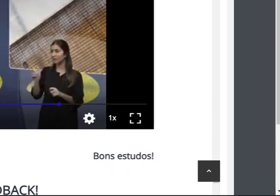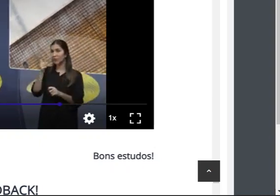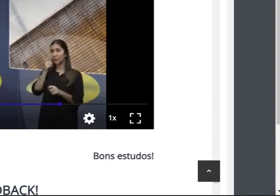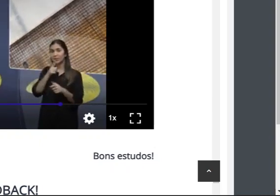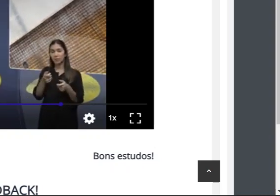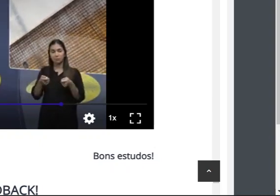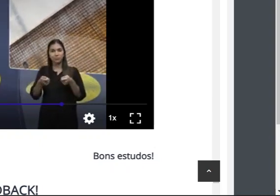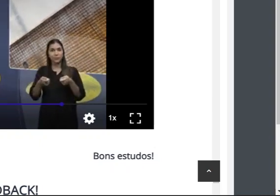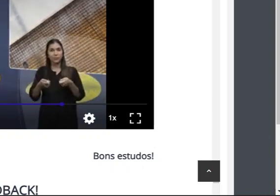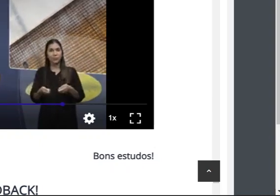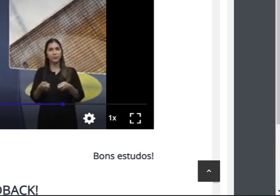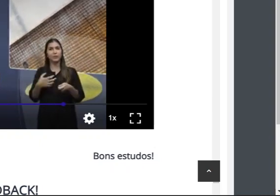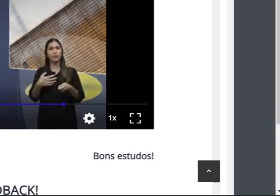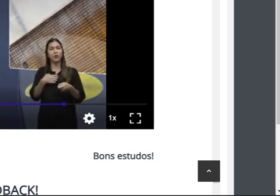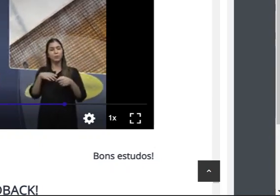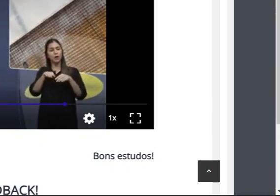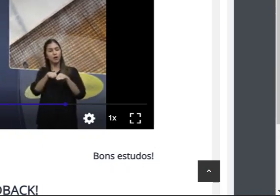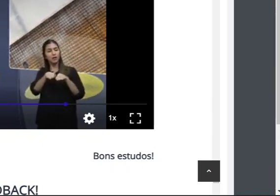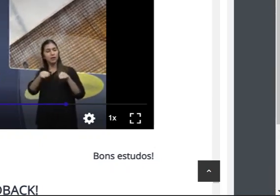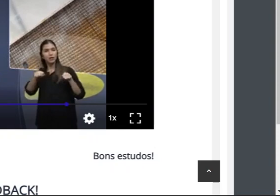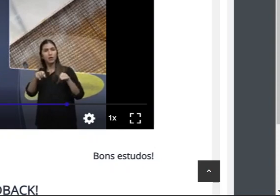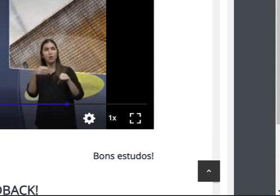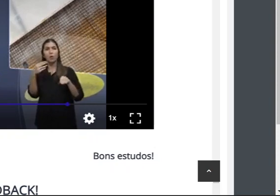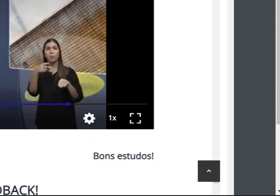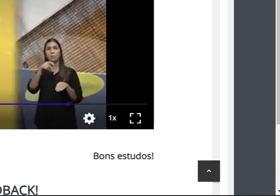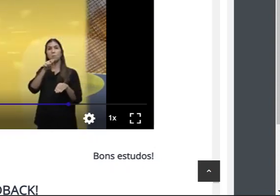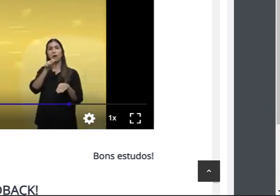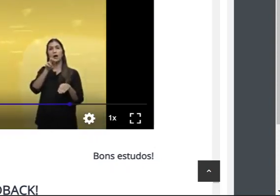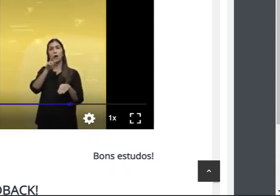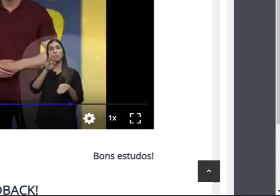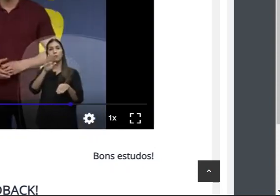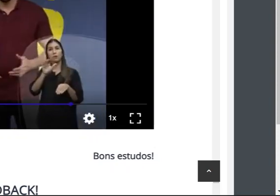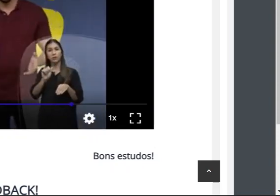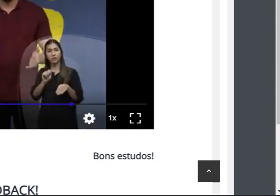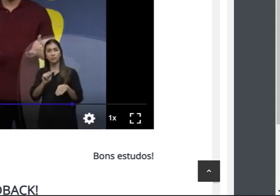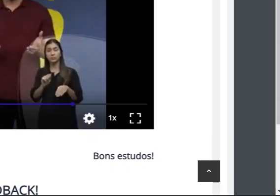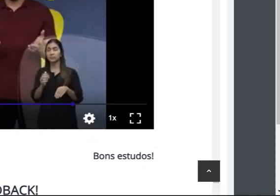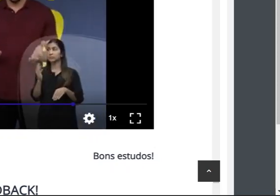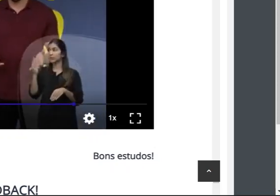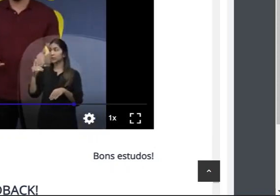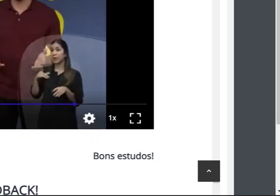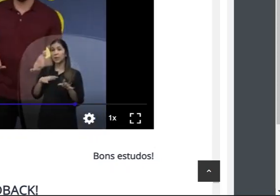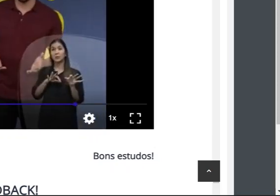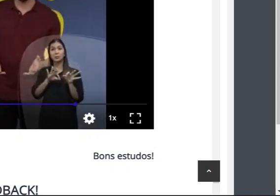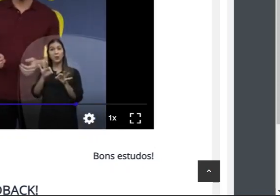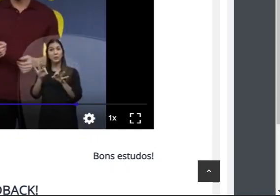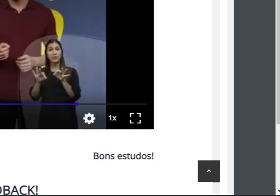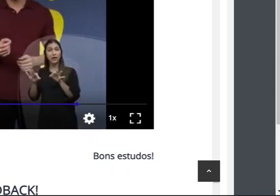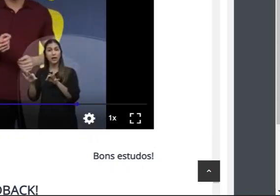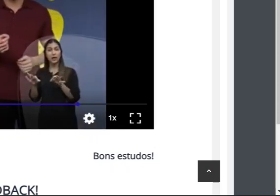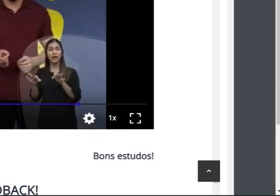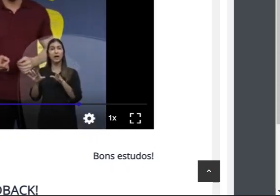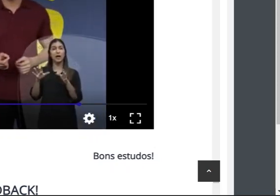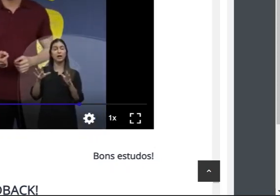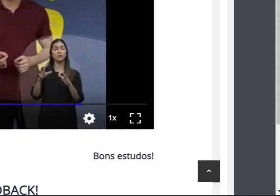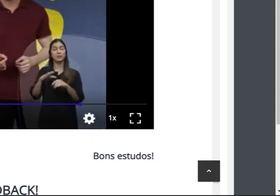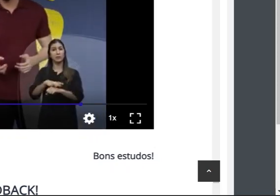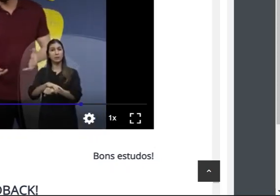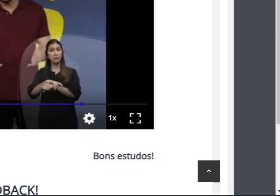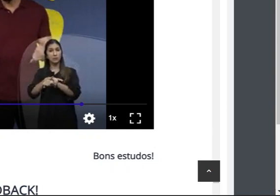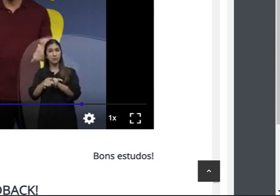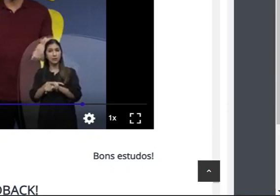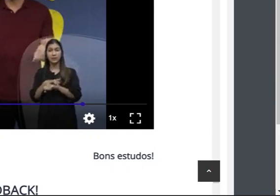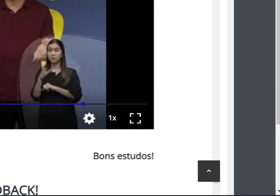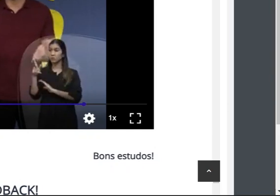fique estabelecida de forma linear ou parabólica. Por conta desses processos e dessas medidas de segurança,